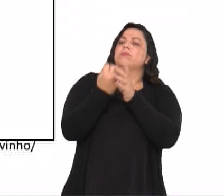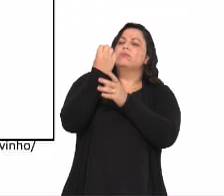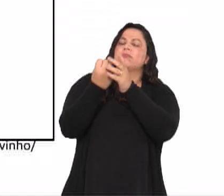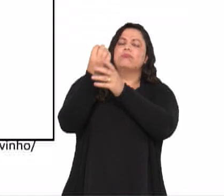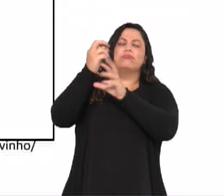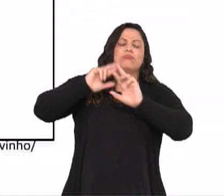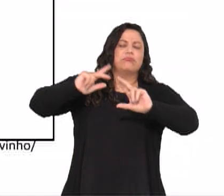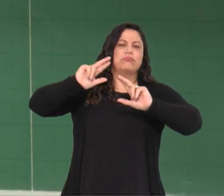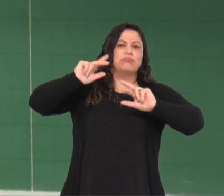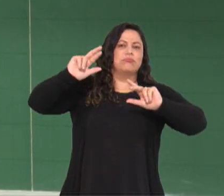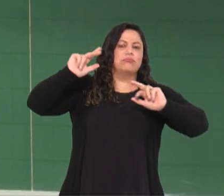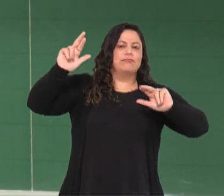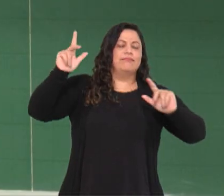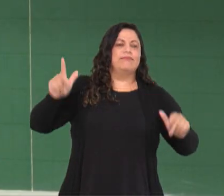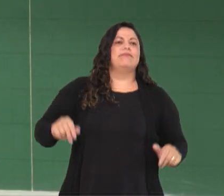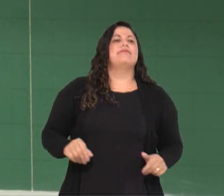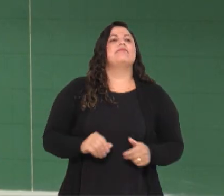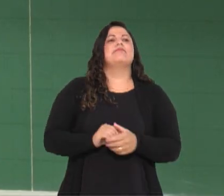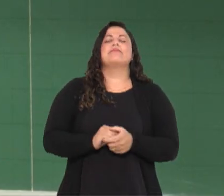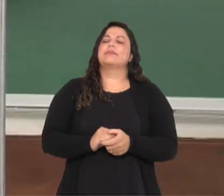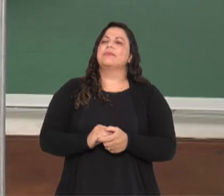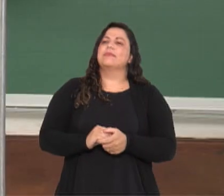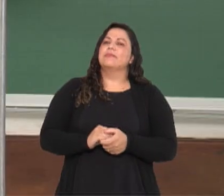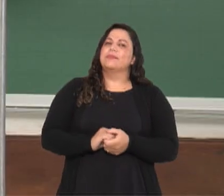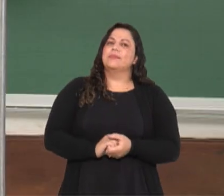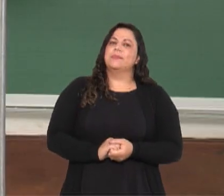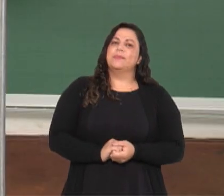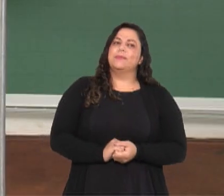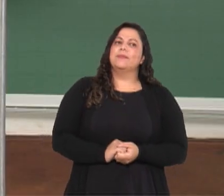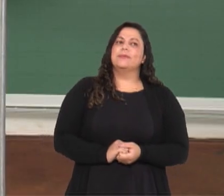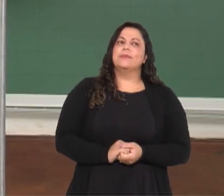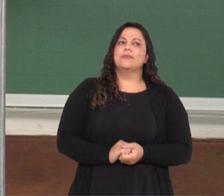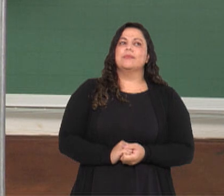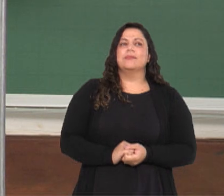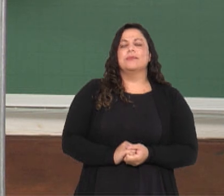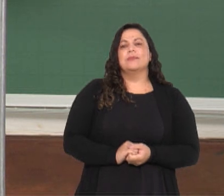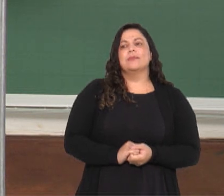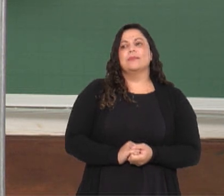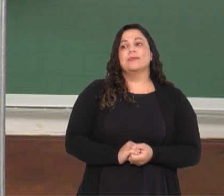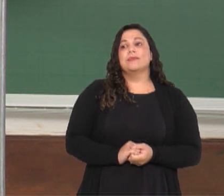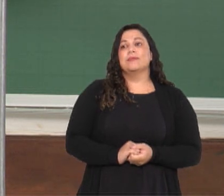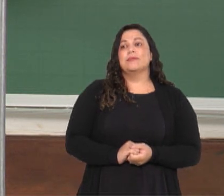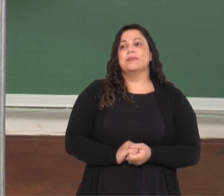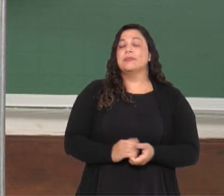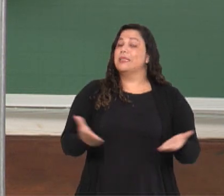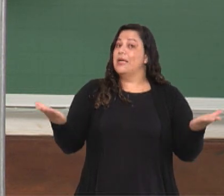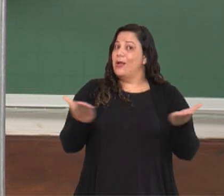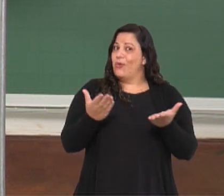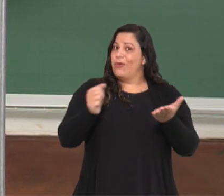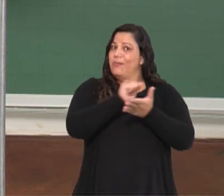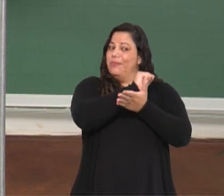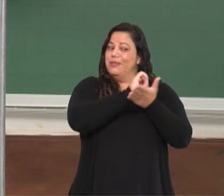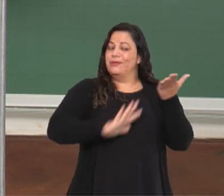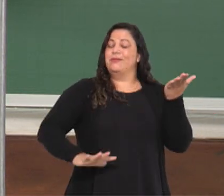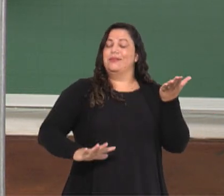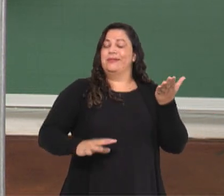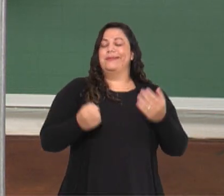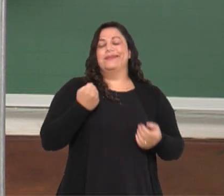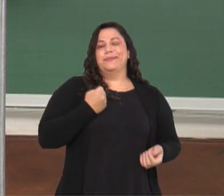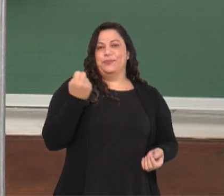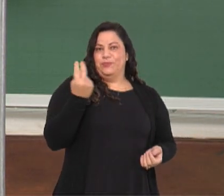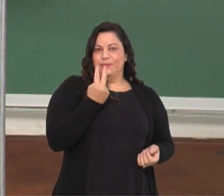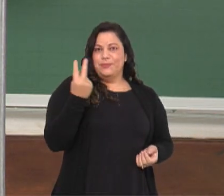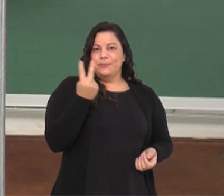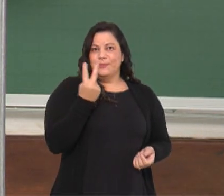partir do tropeirismo, do ciclo do tropeirismo. Então, agora você tem mais uma atividade